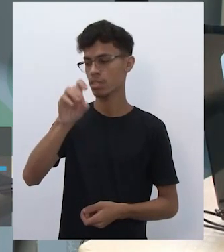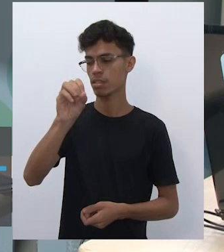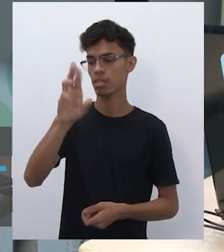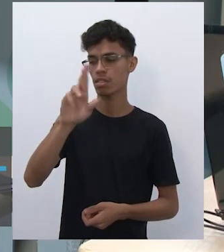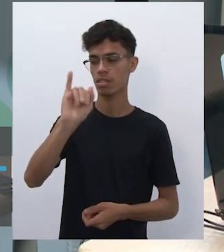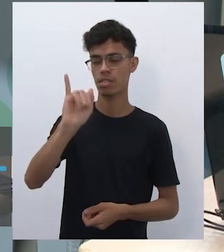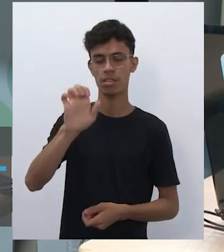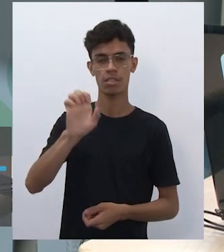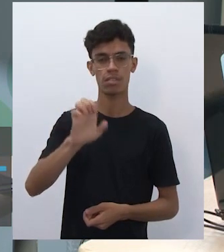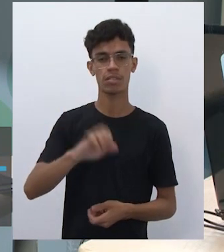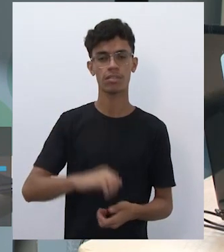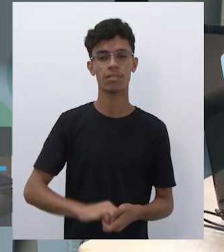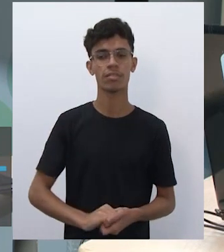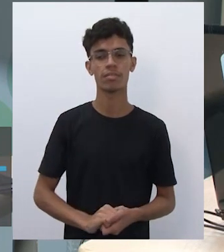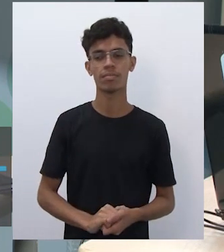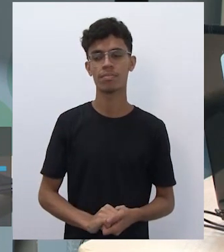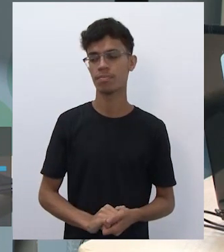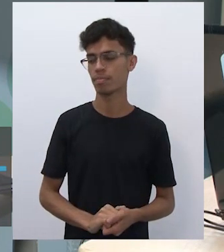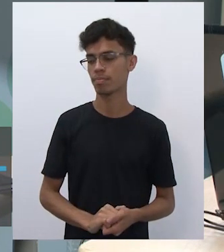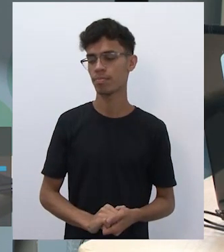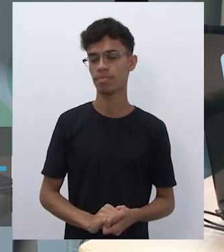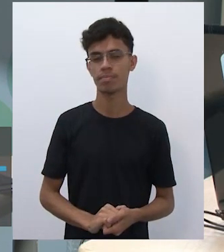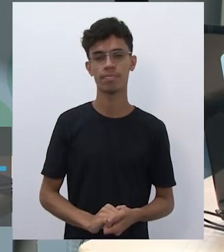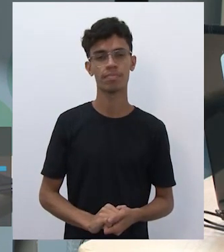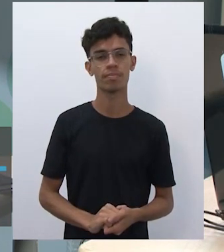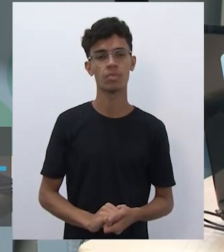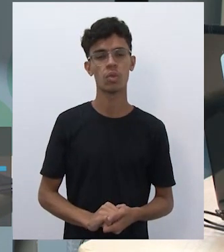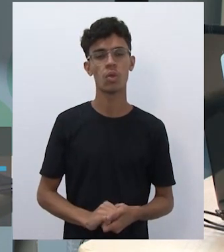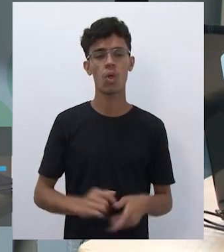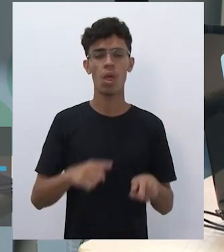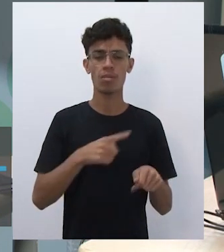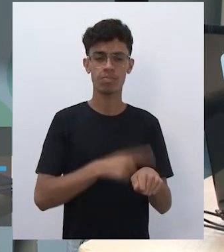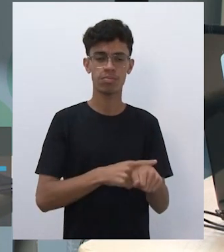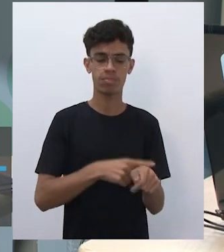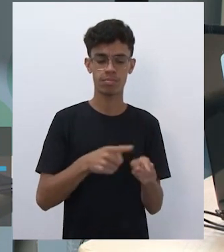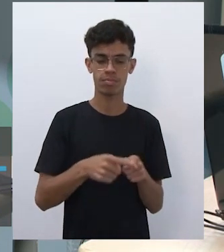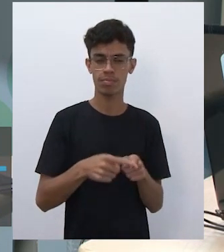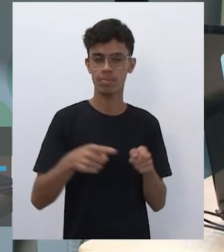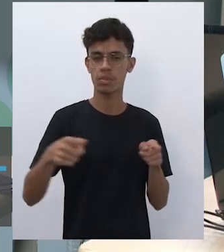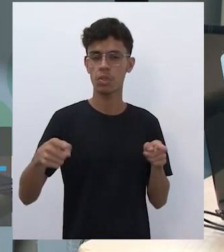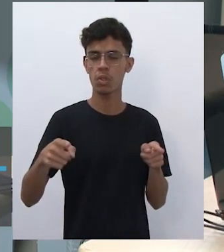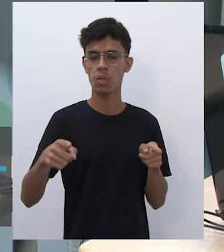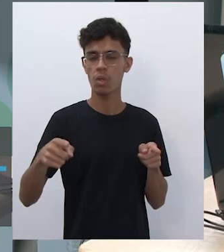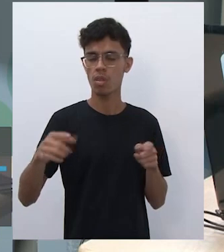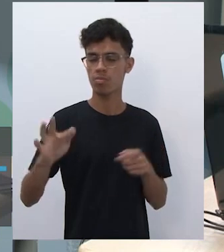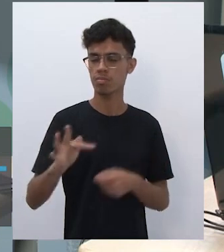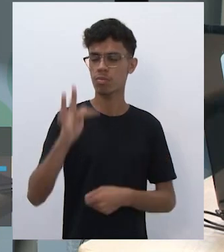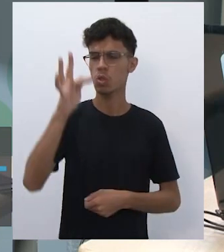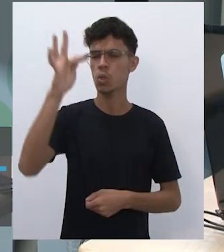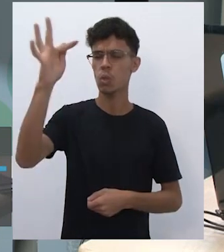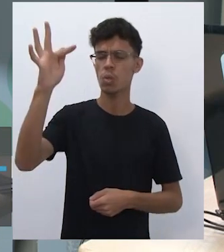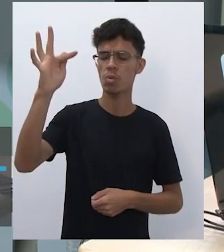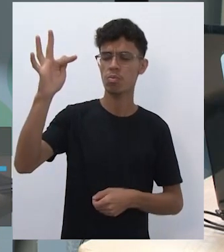gente vem falando aí de uma linha do tempo, não é? Então, quando foi lançada a ideia, quando a gente vai entregar a primeira etapa,